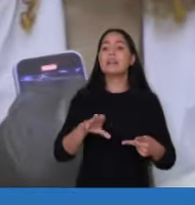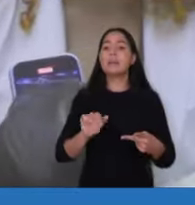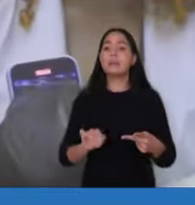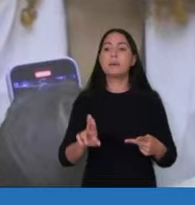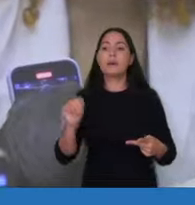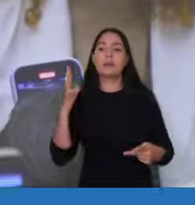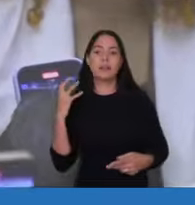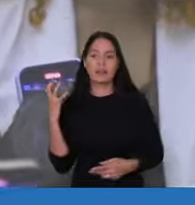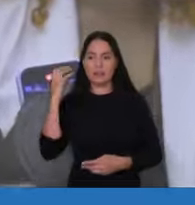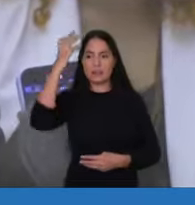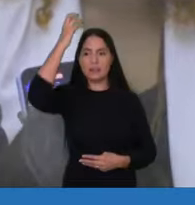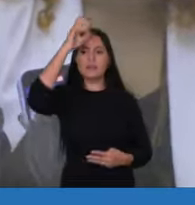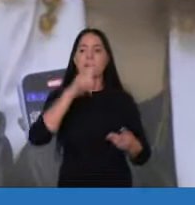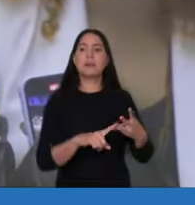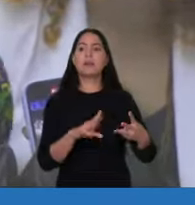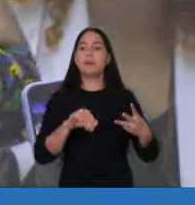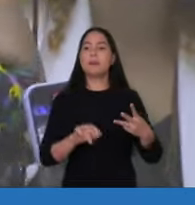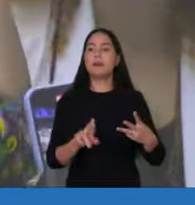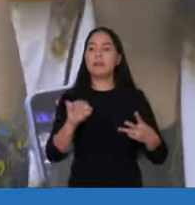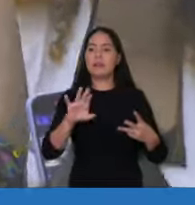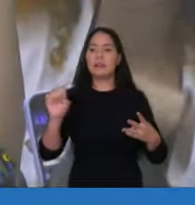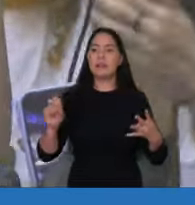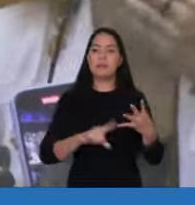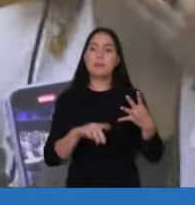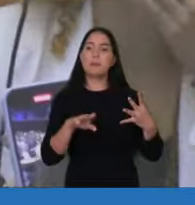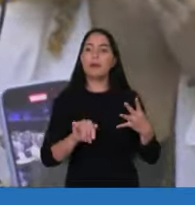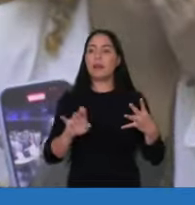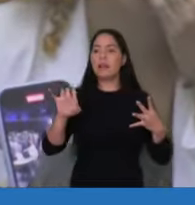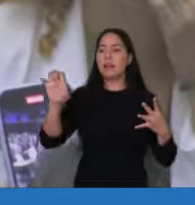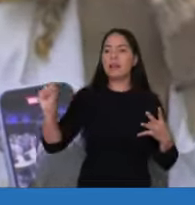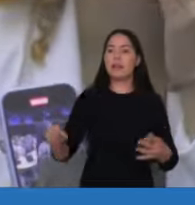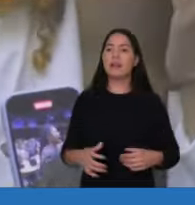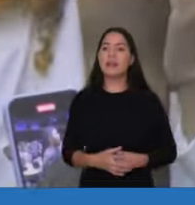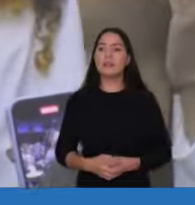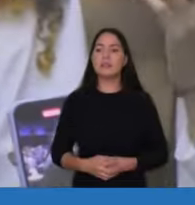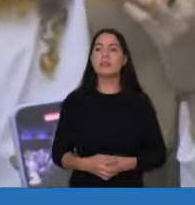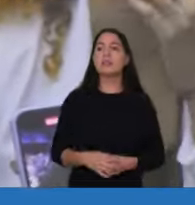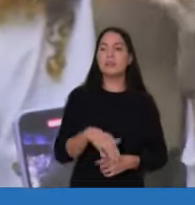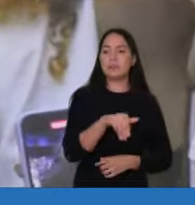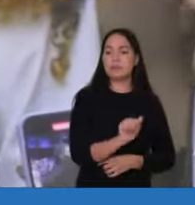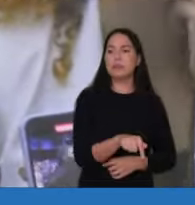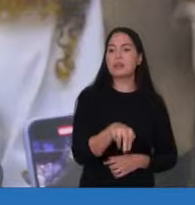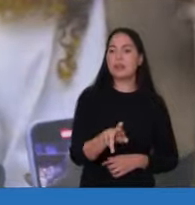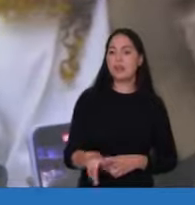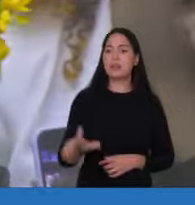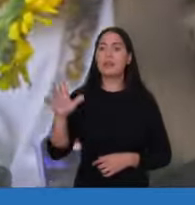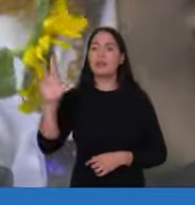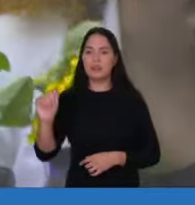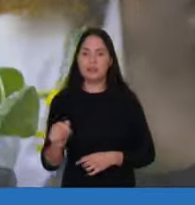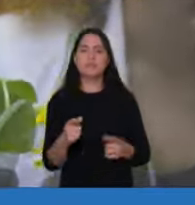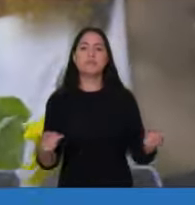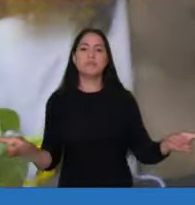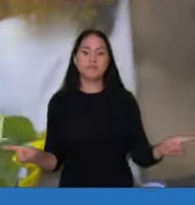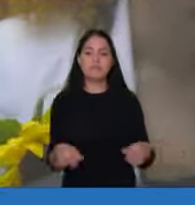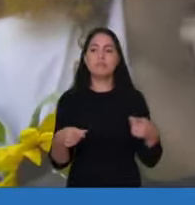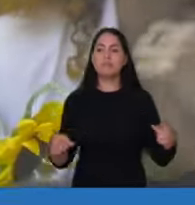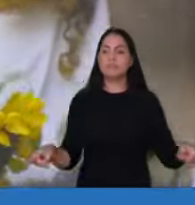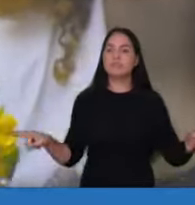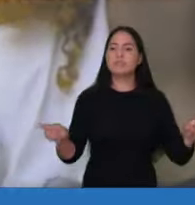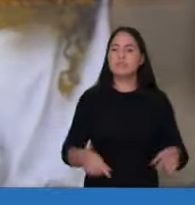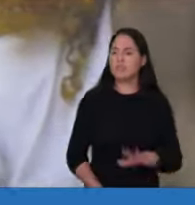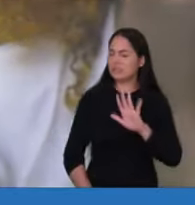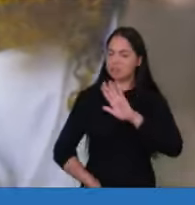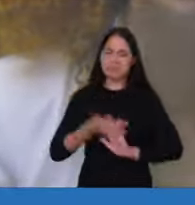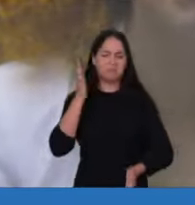Marielles, Malês. Mangueira, mangueira, tira a poeira